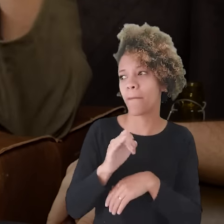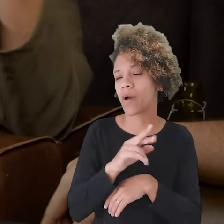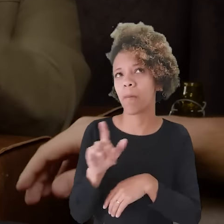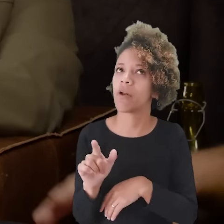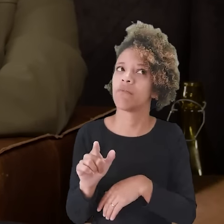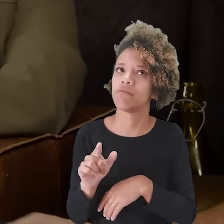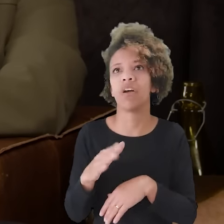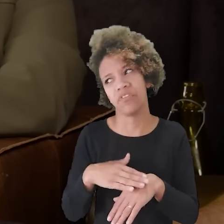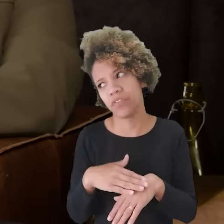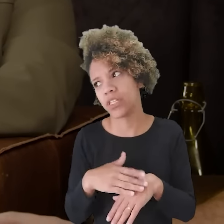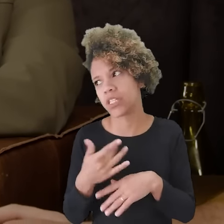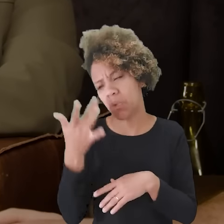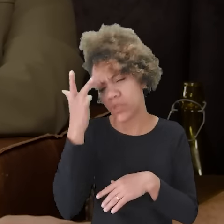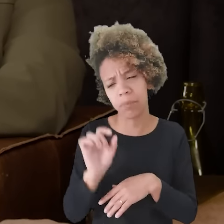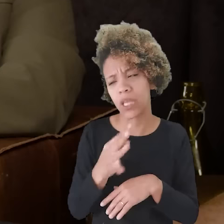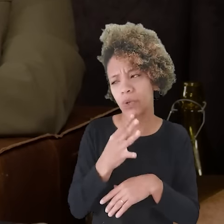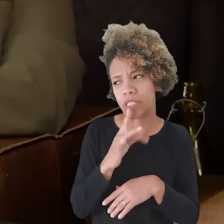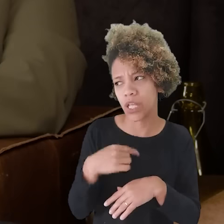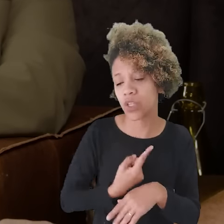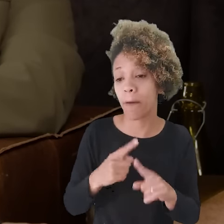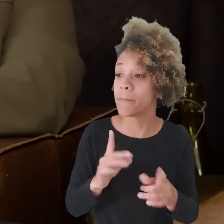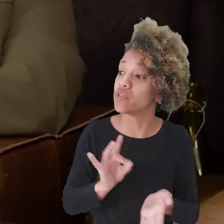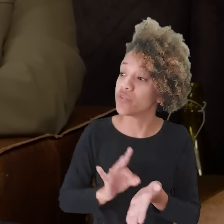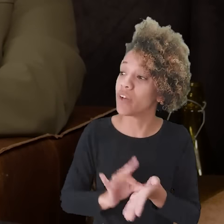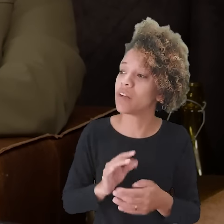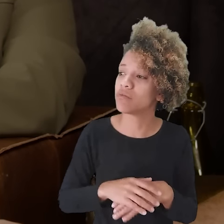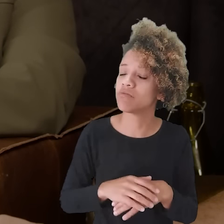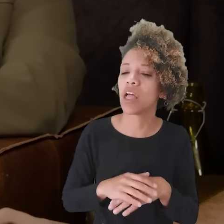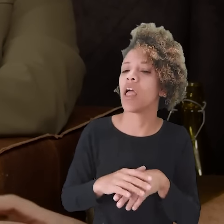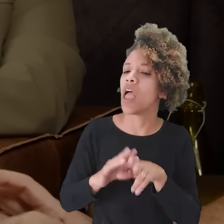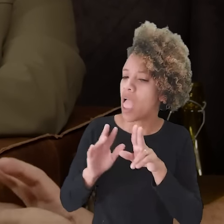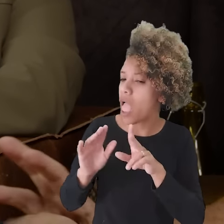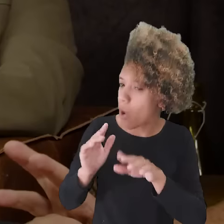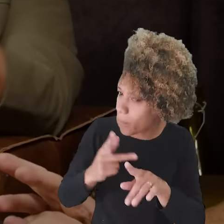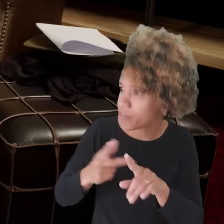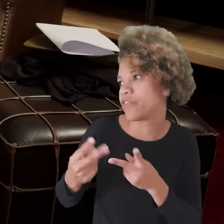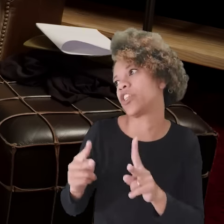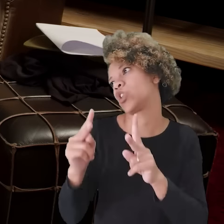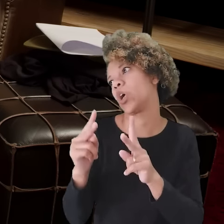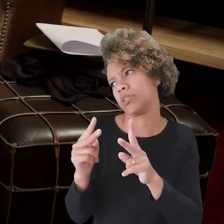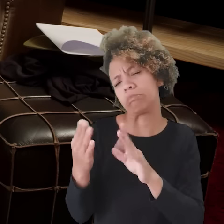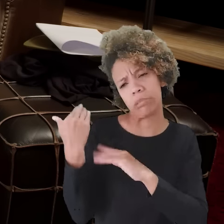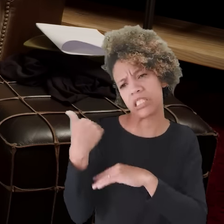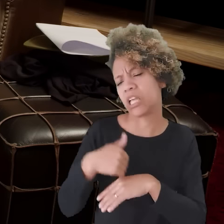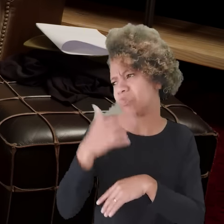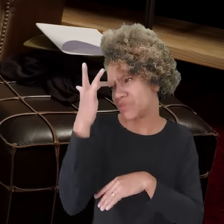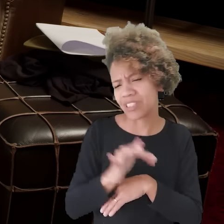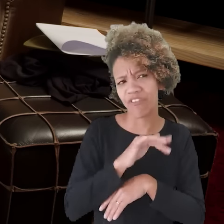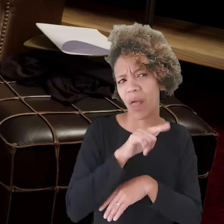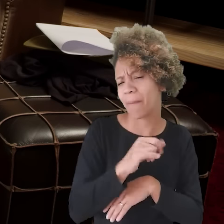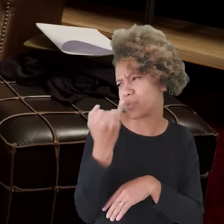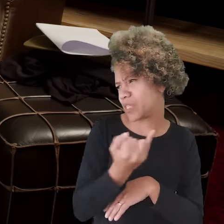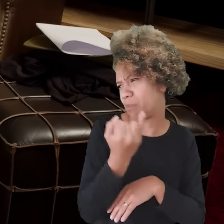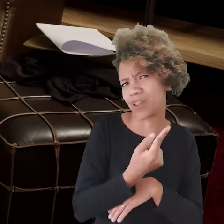Foi não né fez por vídeo um querido Nem sabia que ele conhecia a gente Mas de fato realmente é um título muito antigo eu não sei porque o Flamengo se importa tanto o Flamengo tem